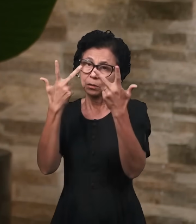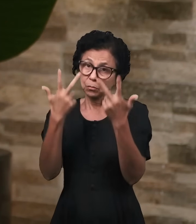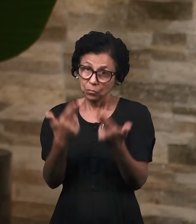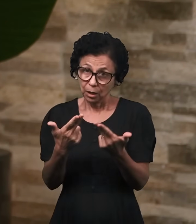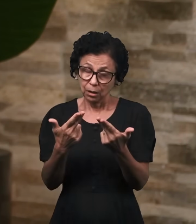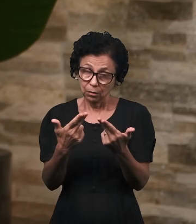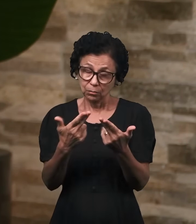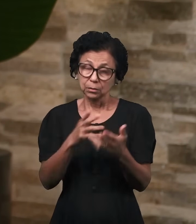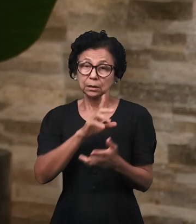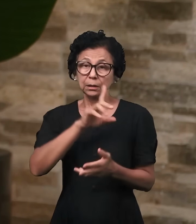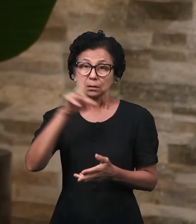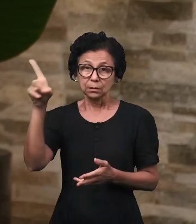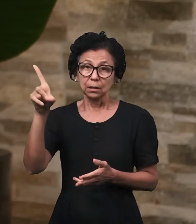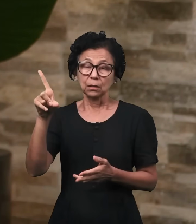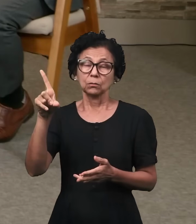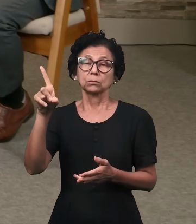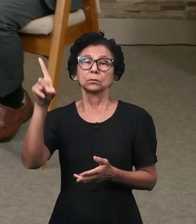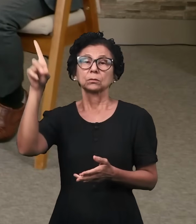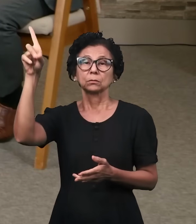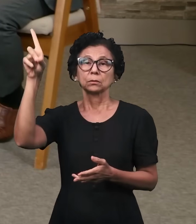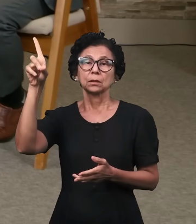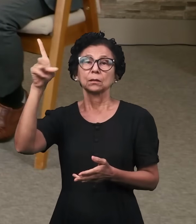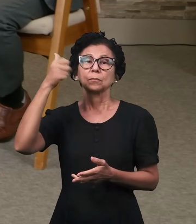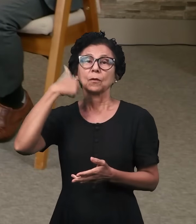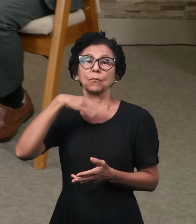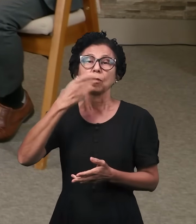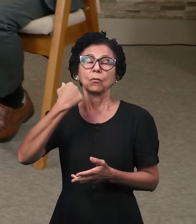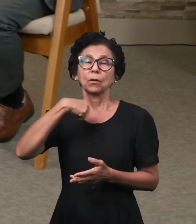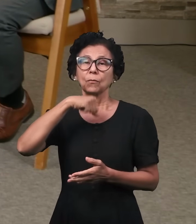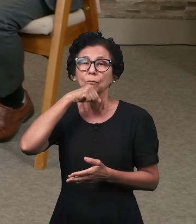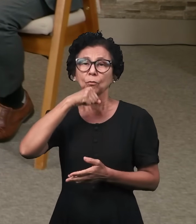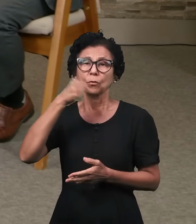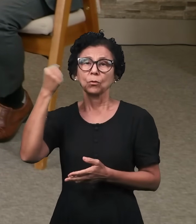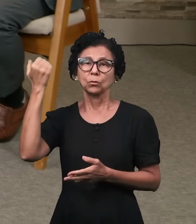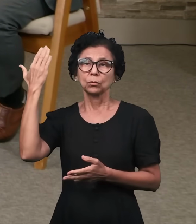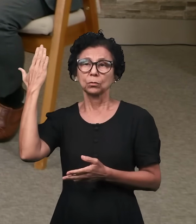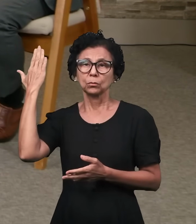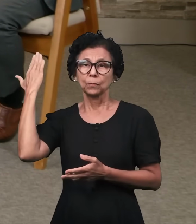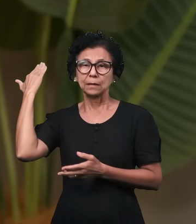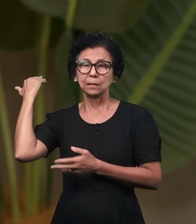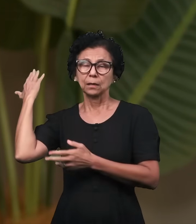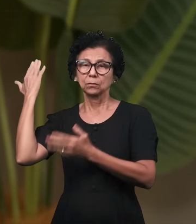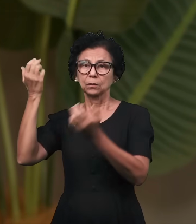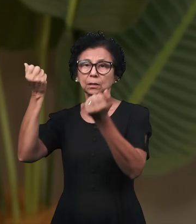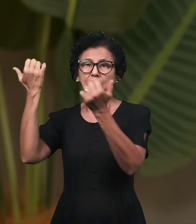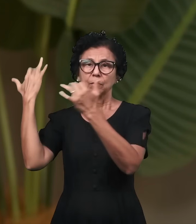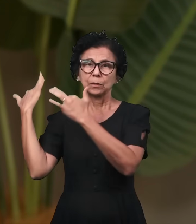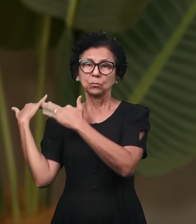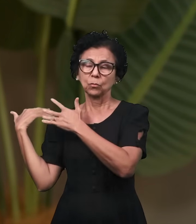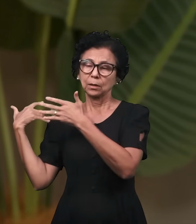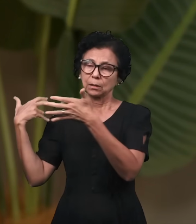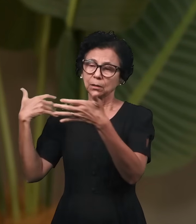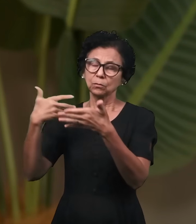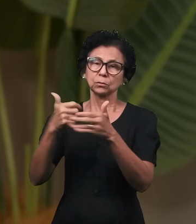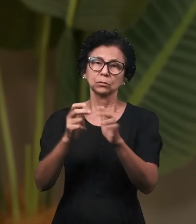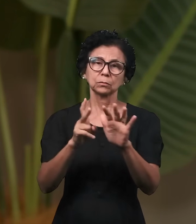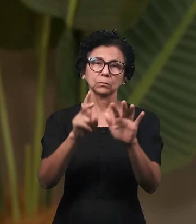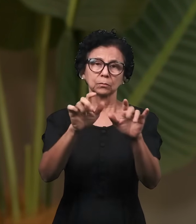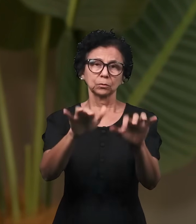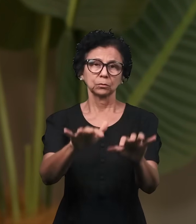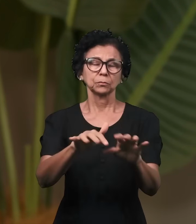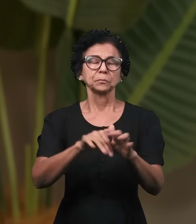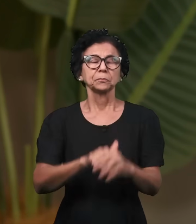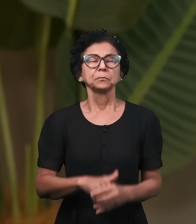nos abençoando Sim. e tem abençoado os nossos É filhos. o mesmo ensino, né? É o mesmo ensino. É o mesmo ensino, graças a Deus. Bem, queridos,